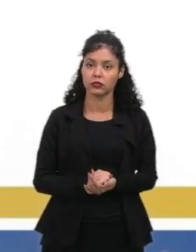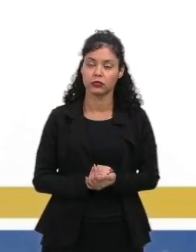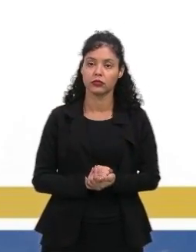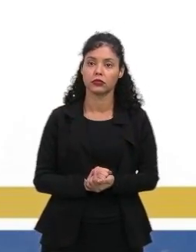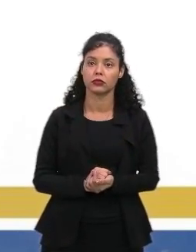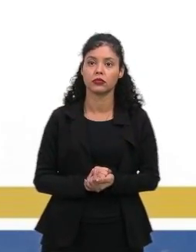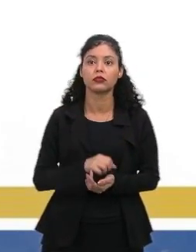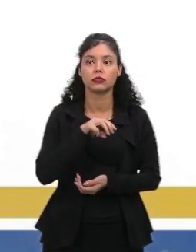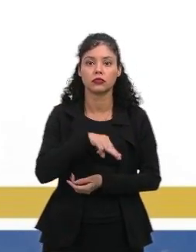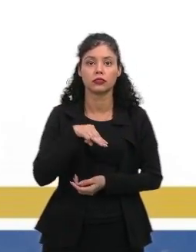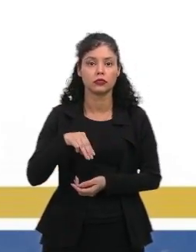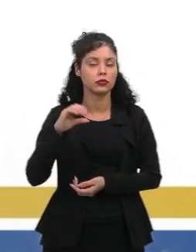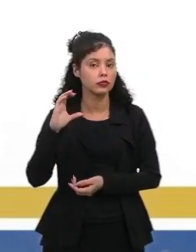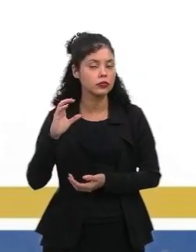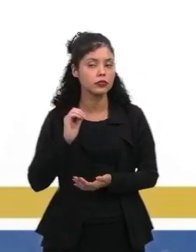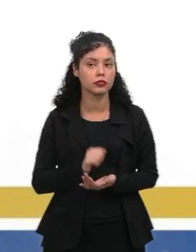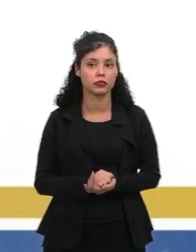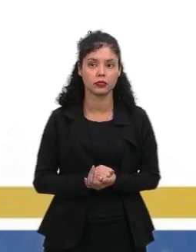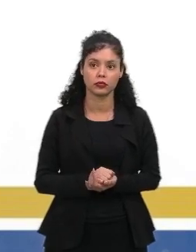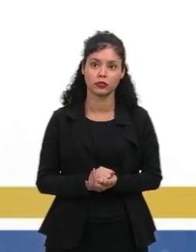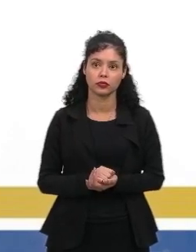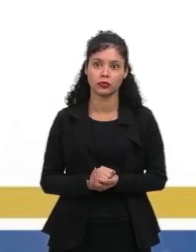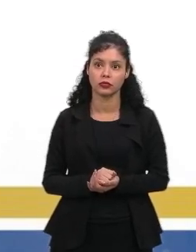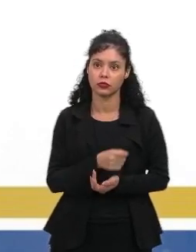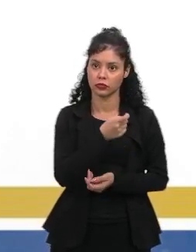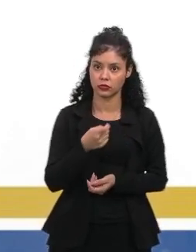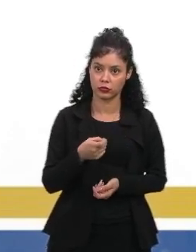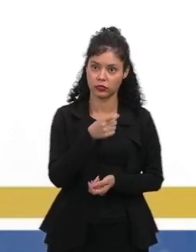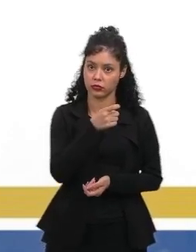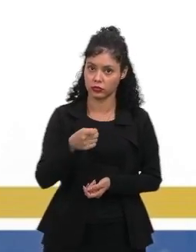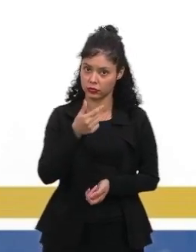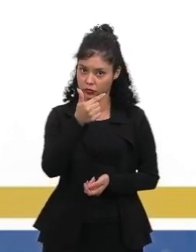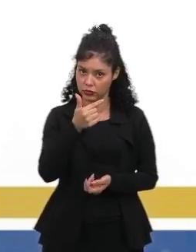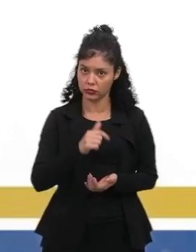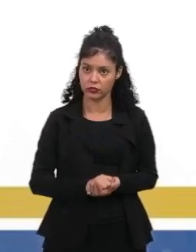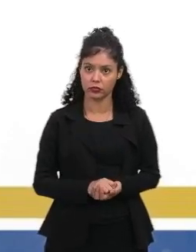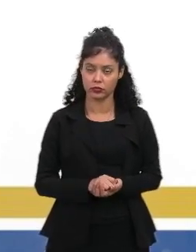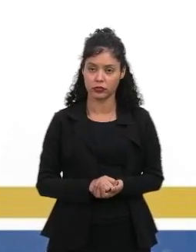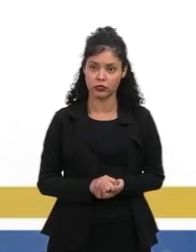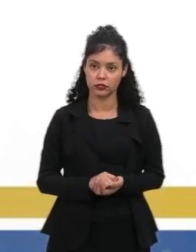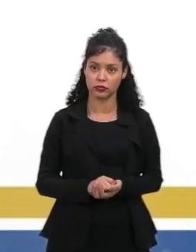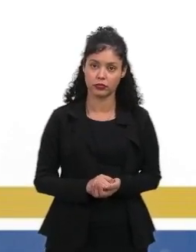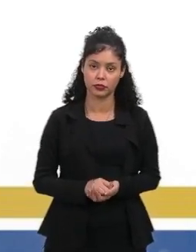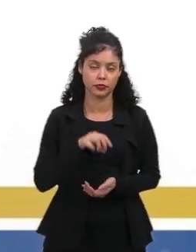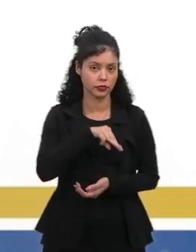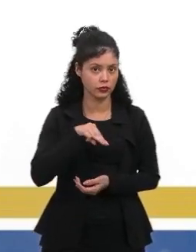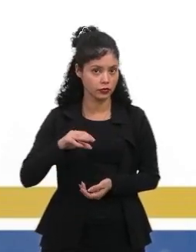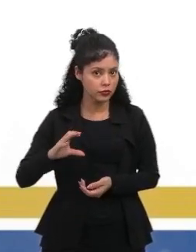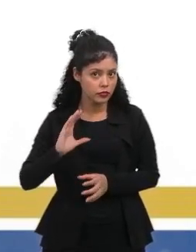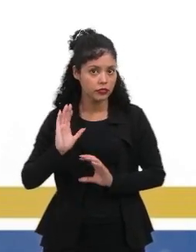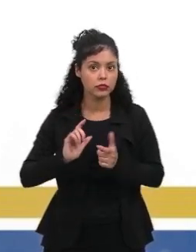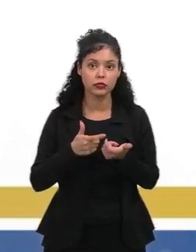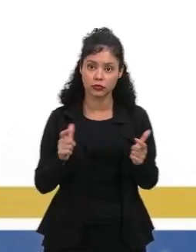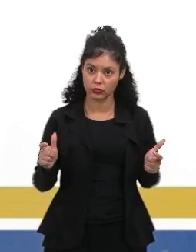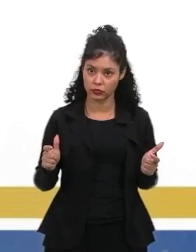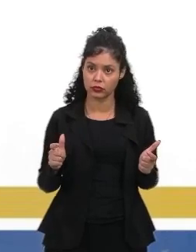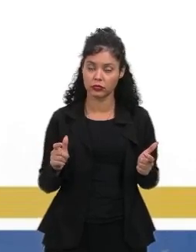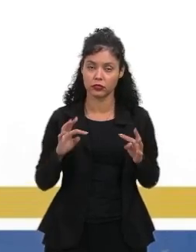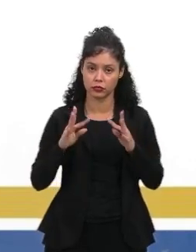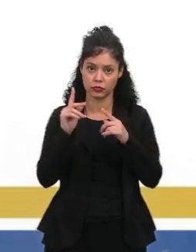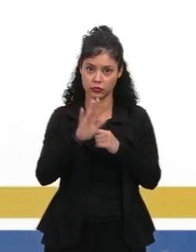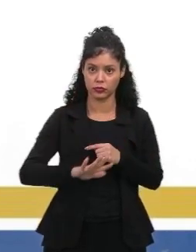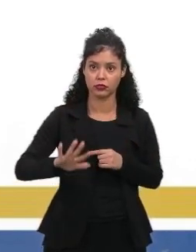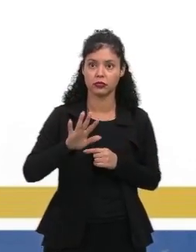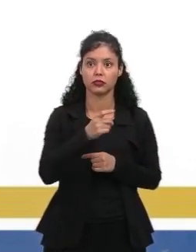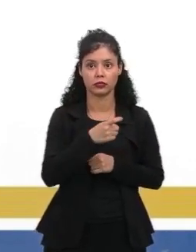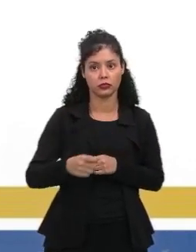um MMC desses denominadores. Se eu tenho x e x ao quadrado, o MMC deles vai ser o maior de todos, que é